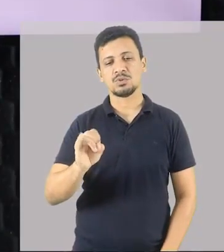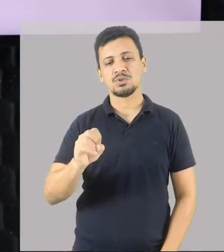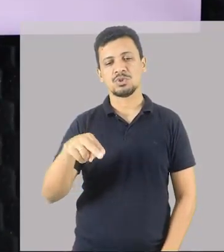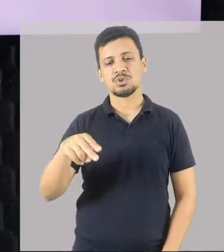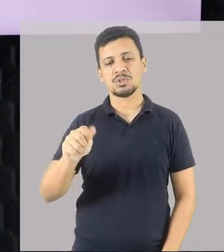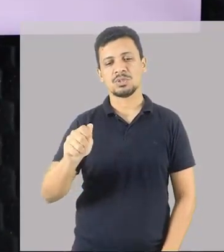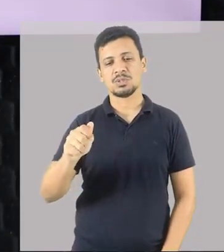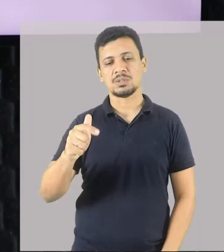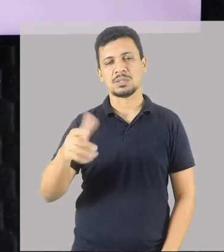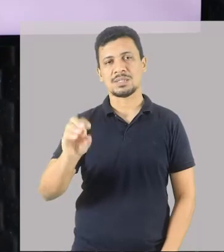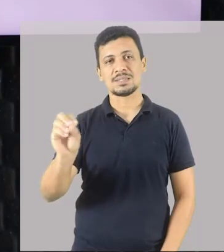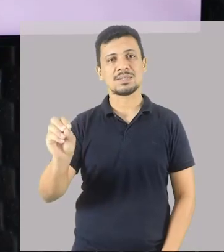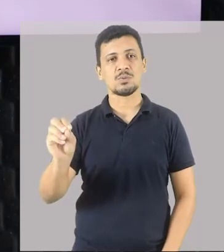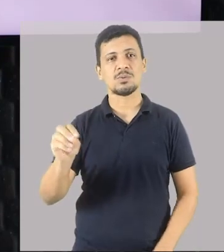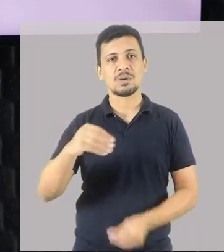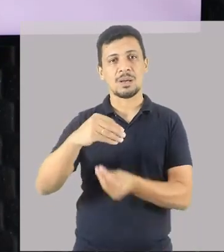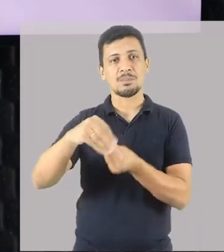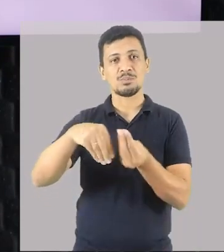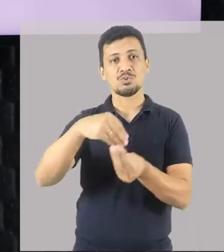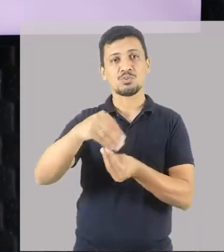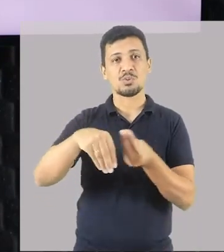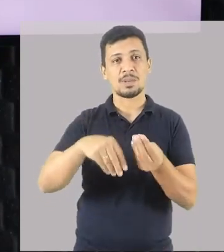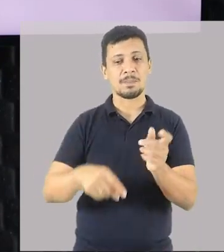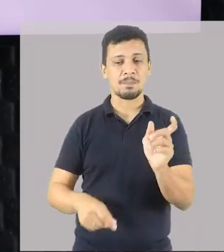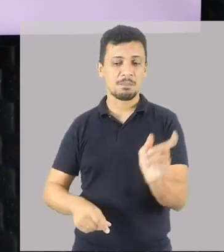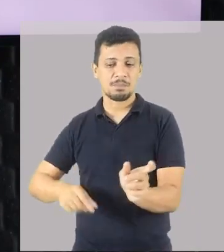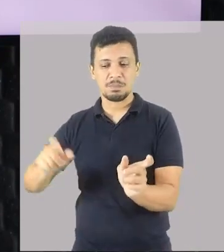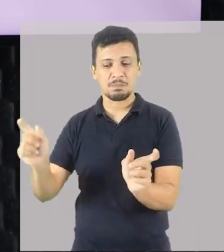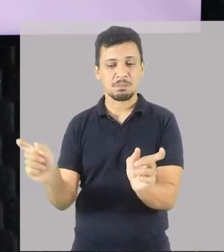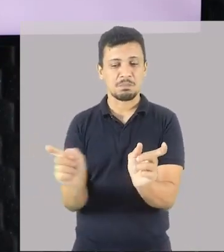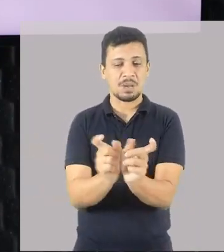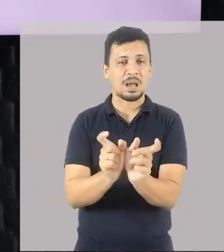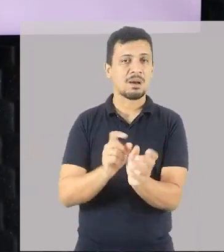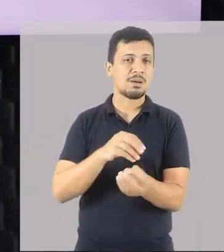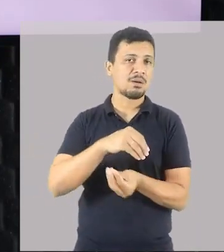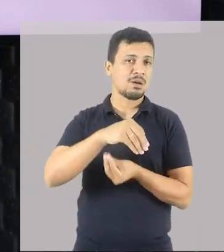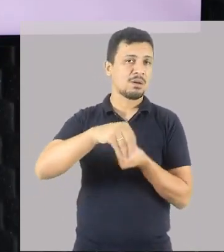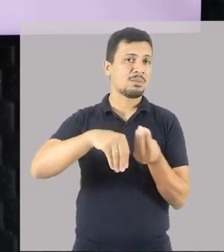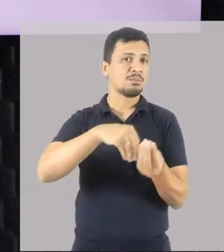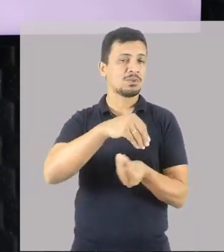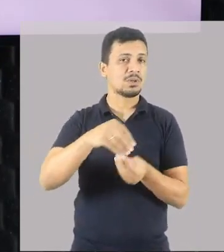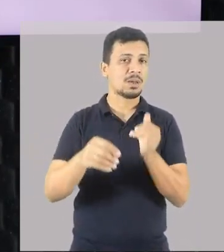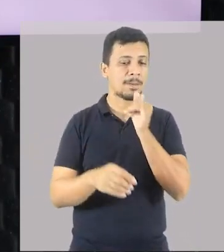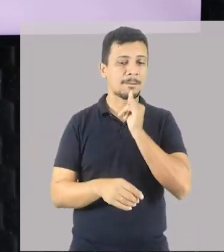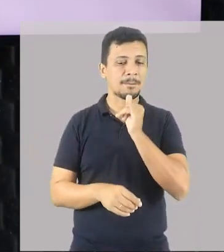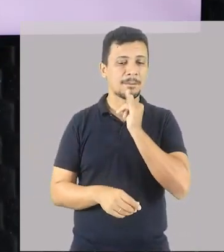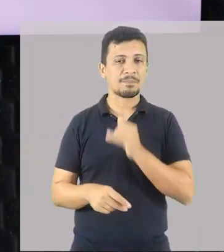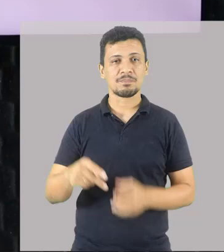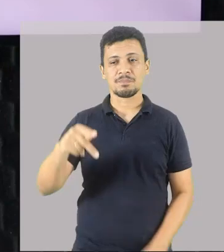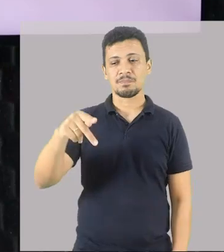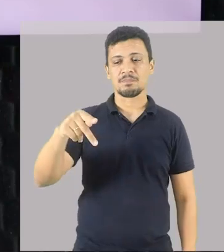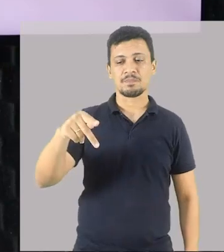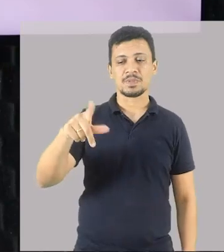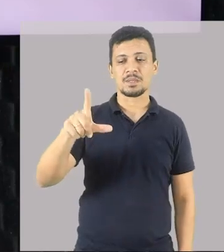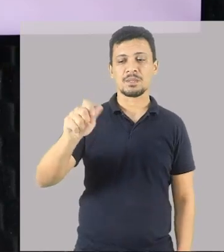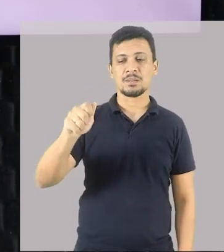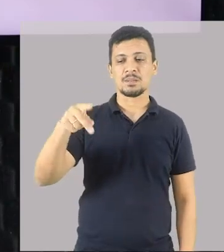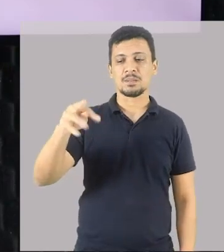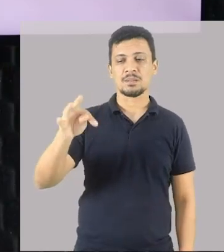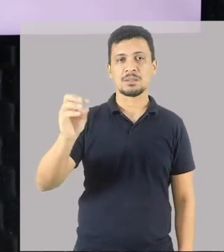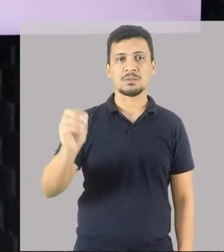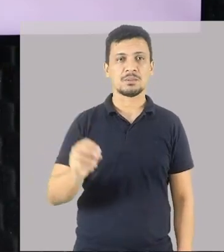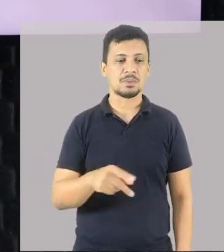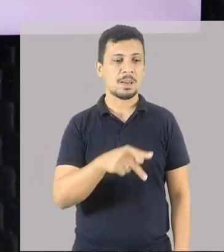aglutinar? Aglutinar é misturar. Então, se eu misturo os radicais, que é o que acontece, por exemplo, com planalto, se eu